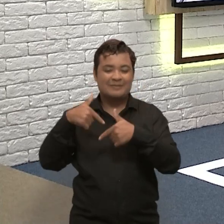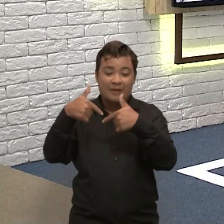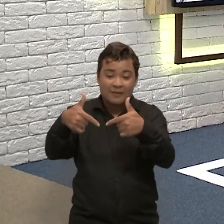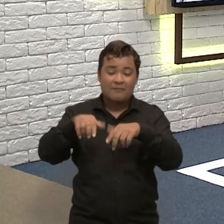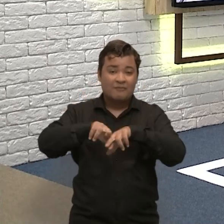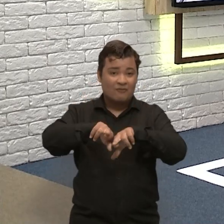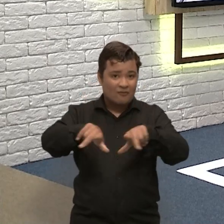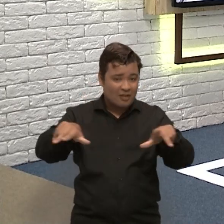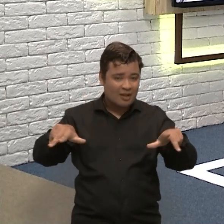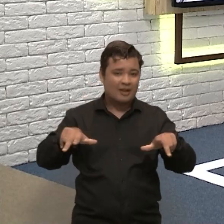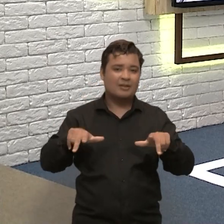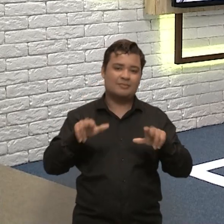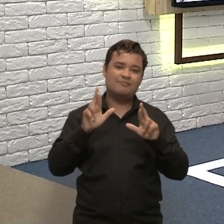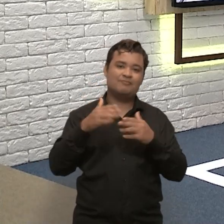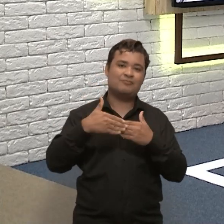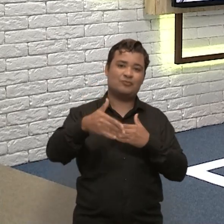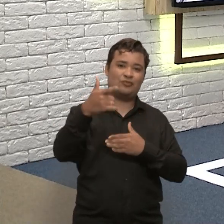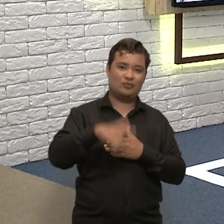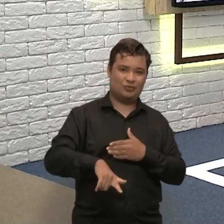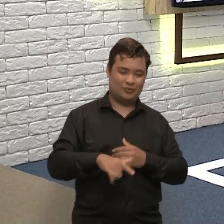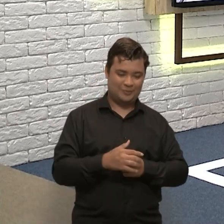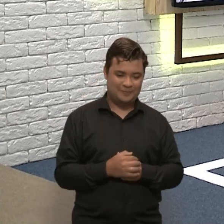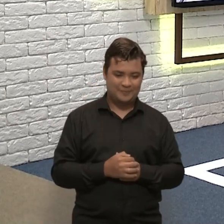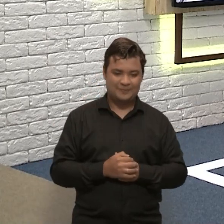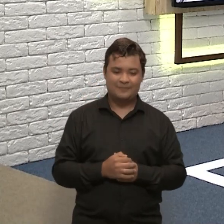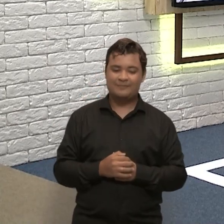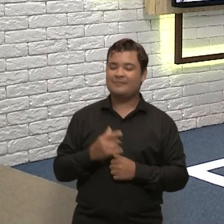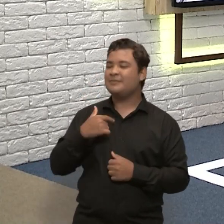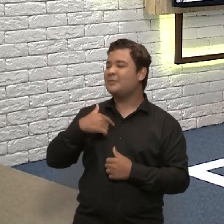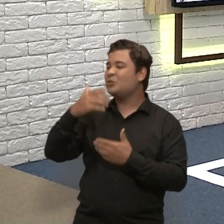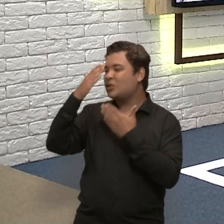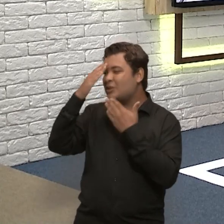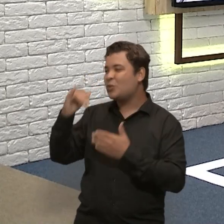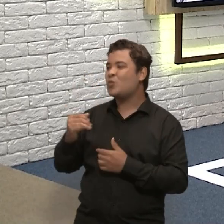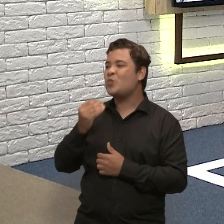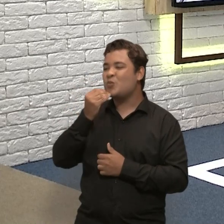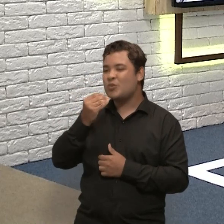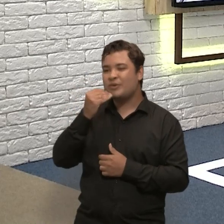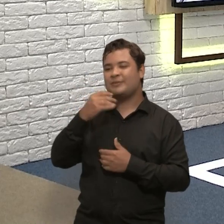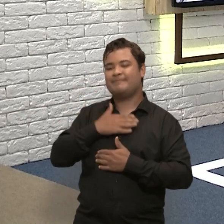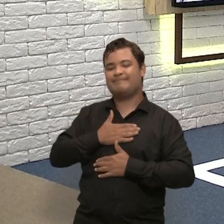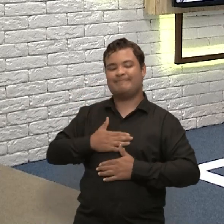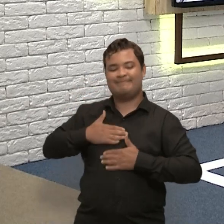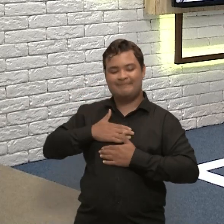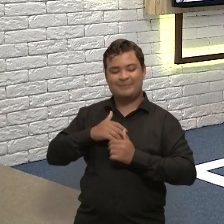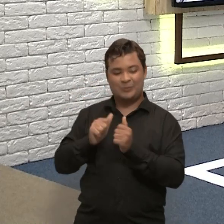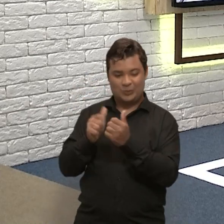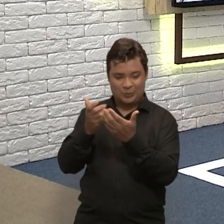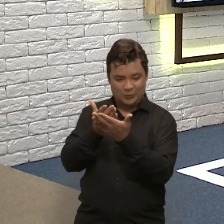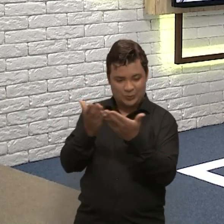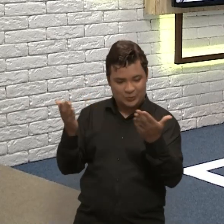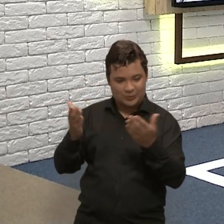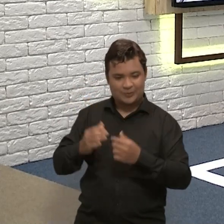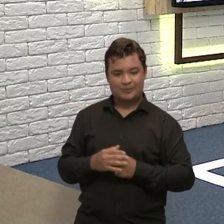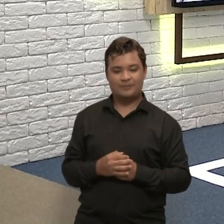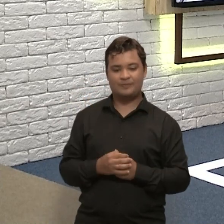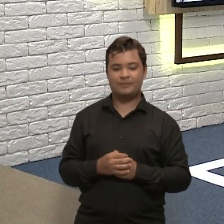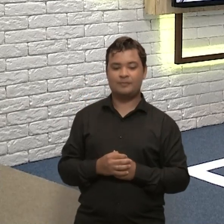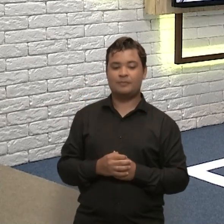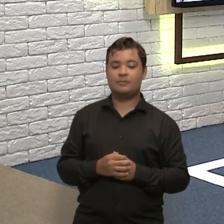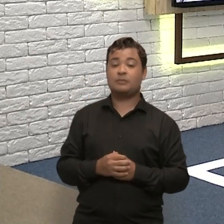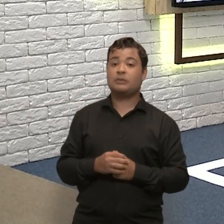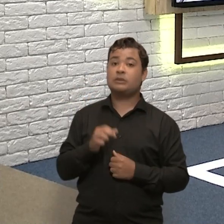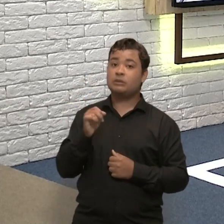outros assuntos. Eu que agradeço a oportunidade. Foi um prazer estar aqui com vocês. Nosso mandato está